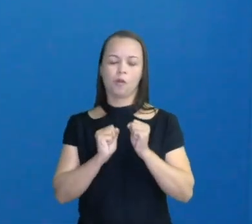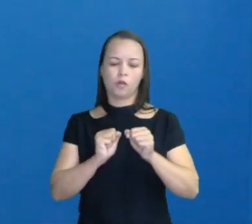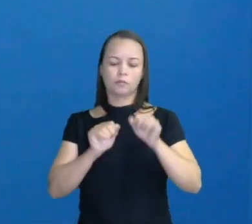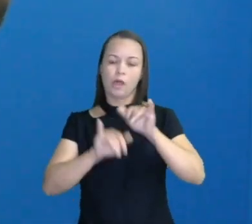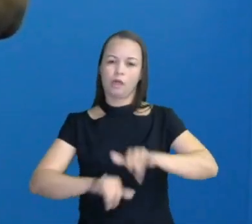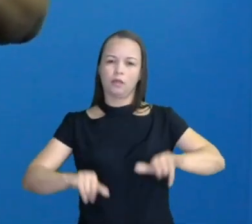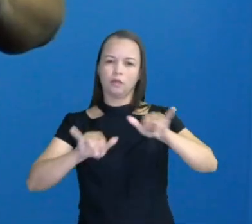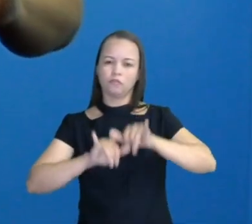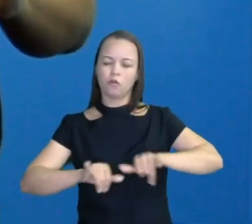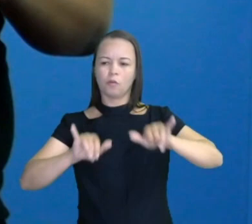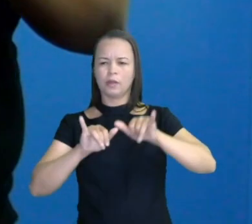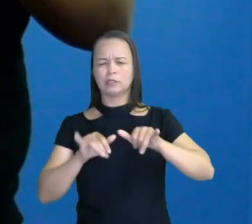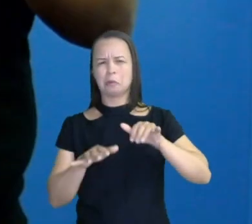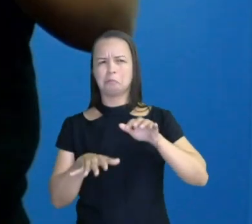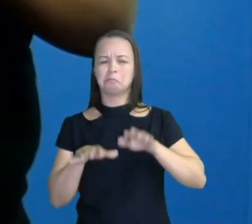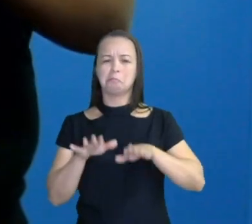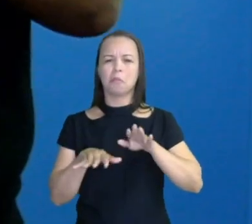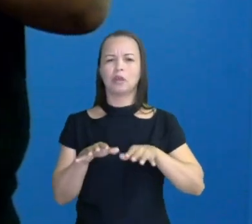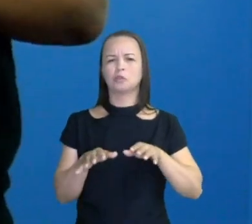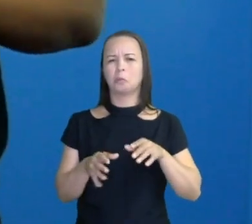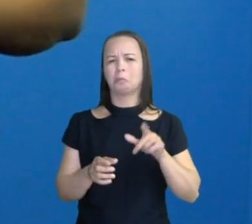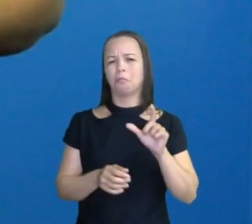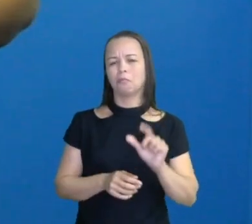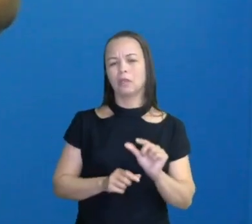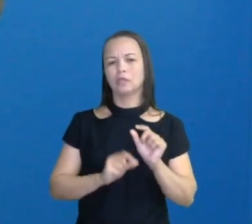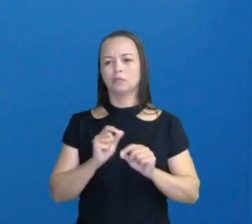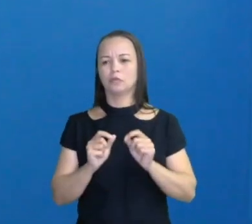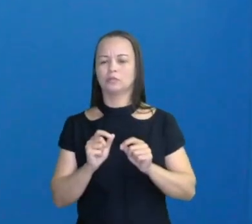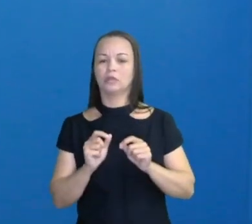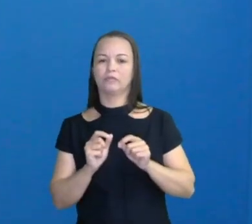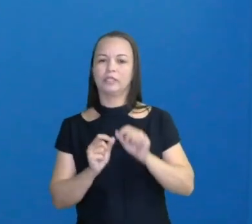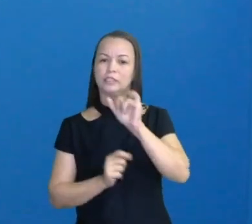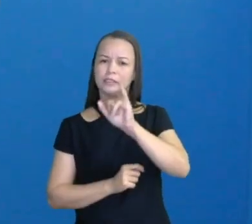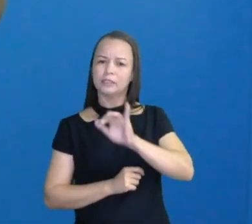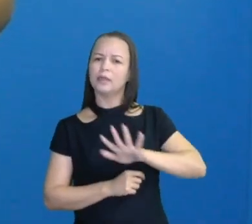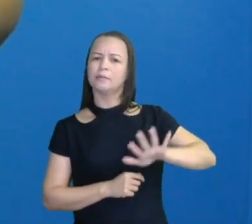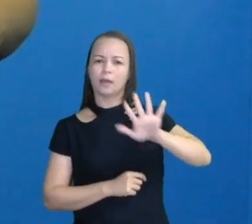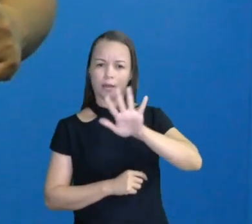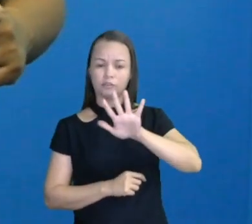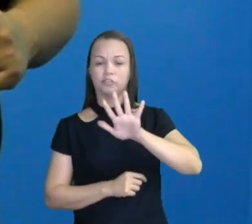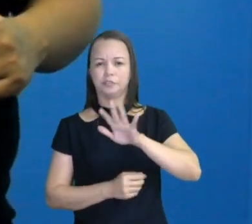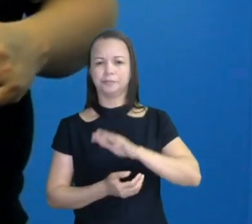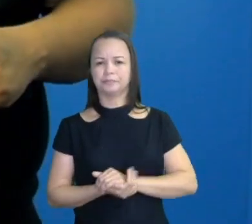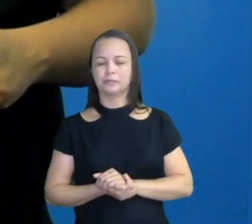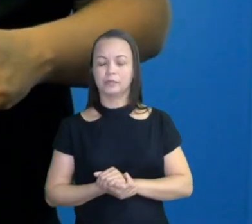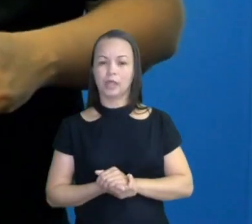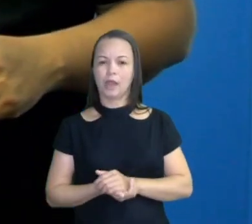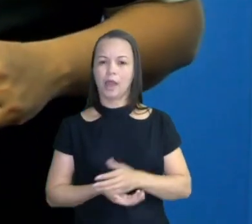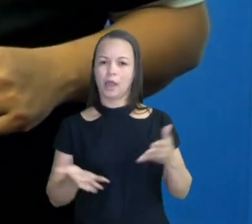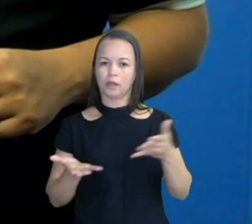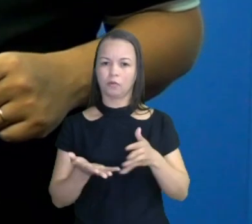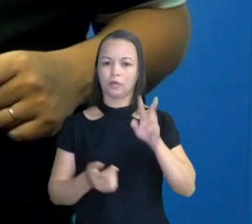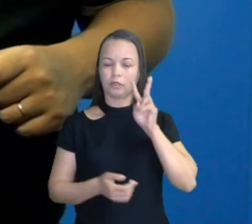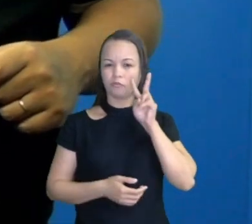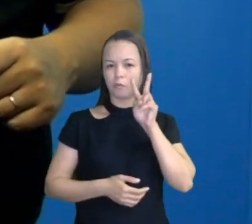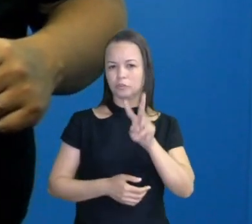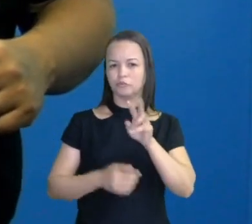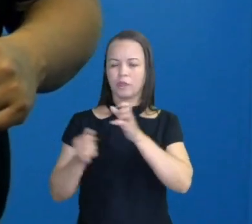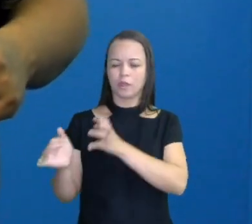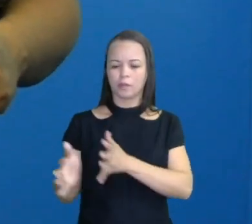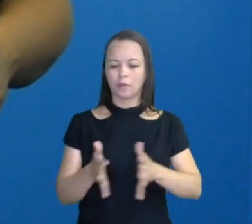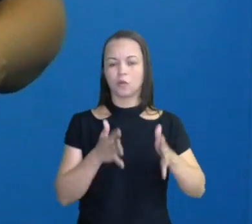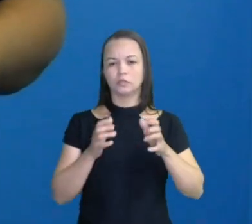informação no máximo, no mínimo, através de uma figura, tá bom? É isso que a gente vai ver no nosso